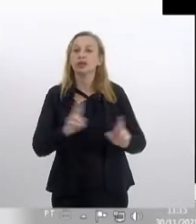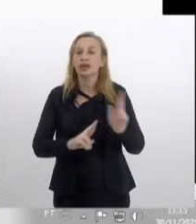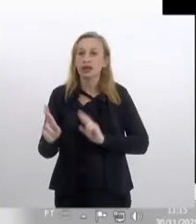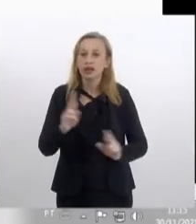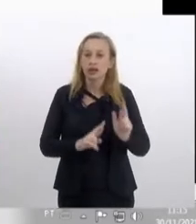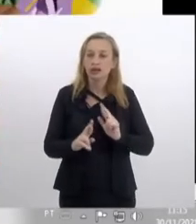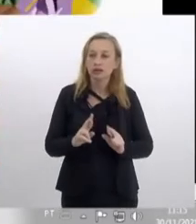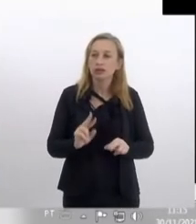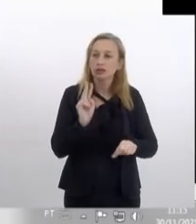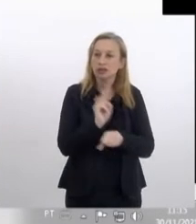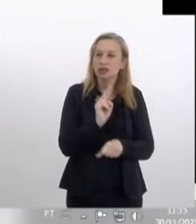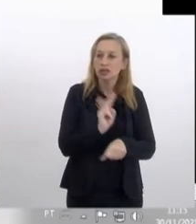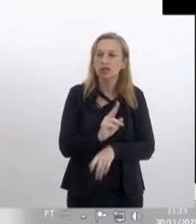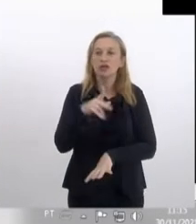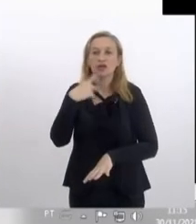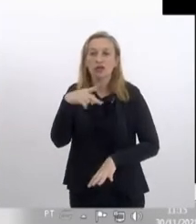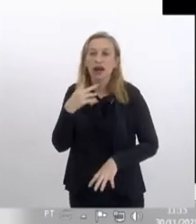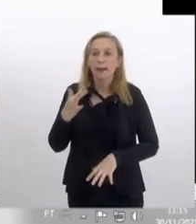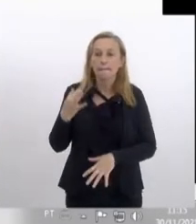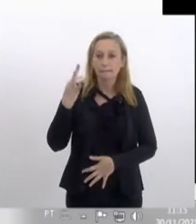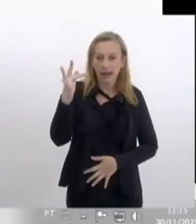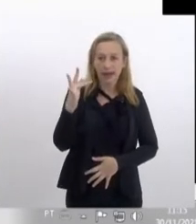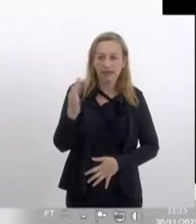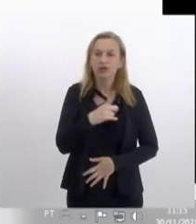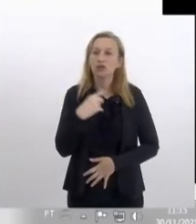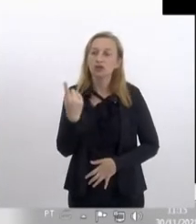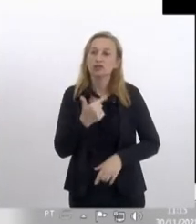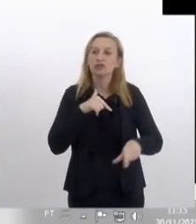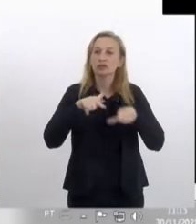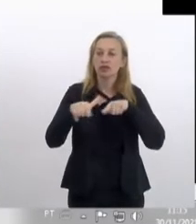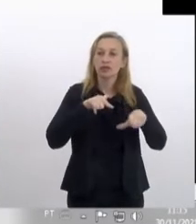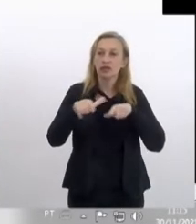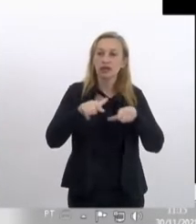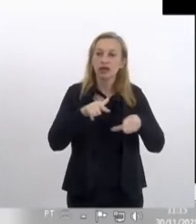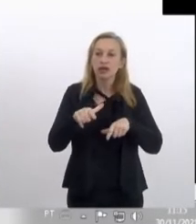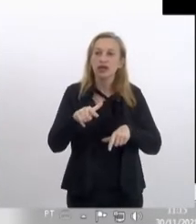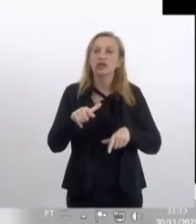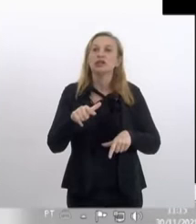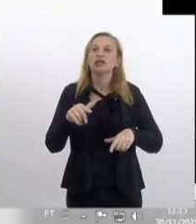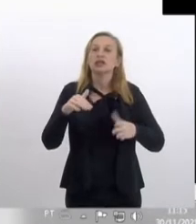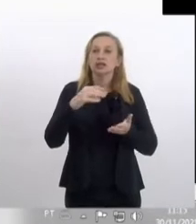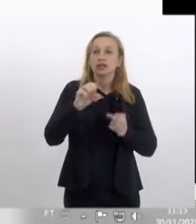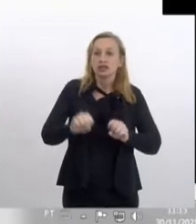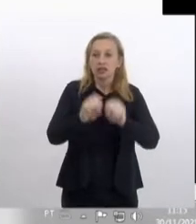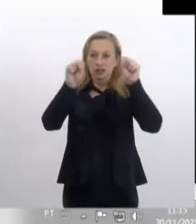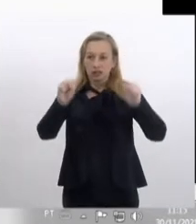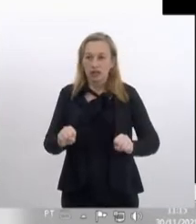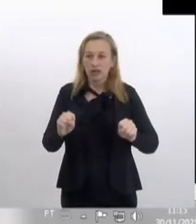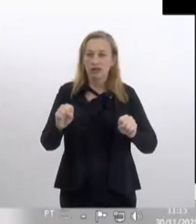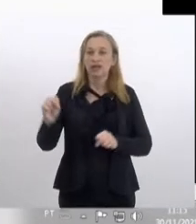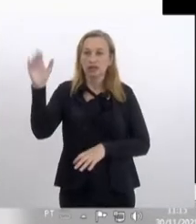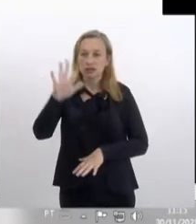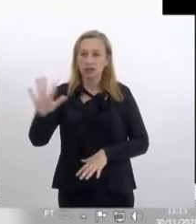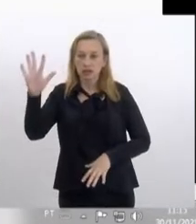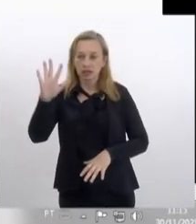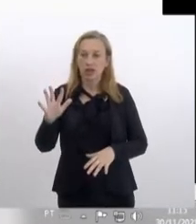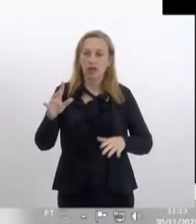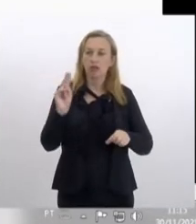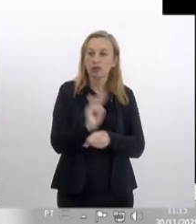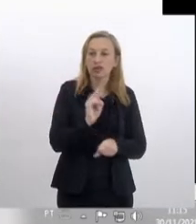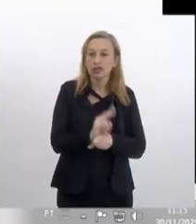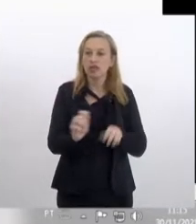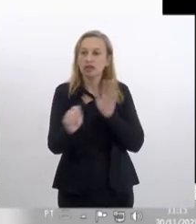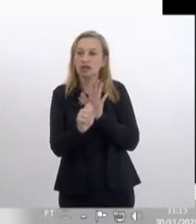ações de prevenção, eu vou falar breve. Nós estamos trabalhando com o Sistema Nacional de Prevenção às Drogas, o SINAP, que é uma parceria